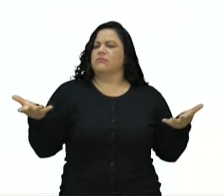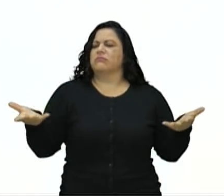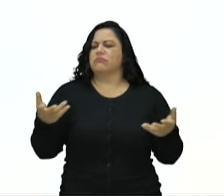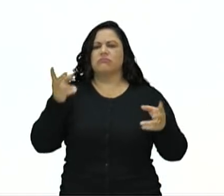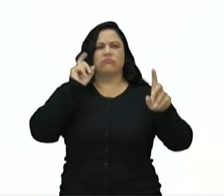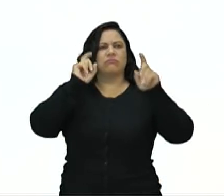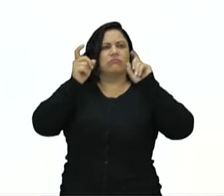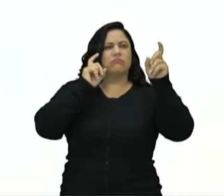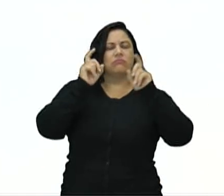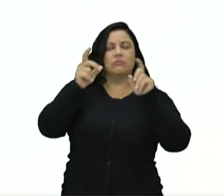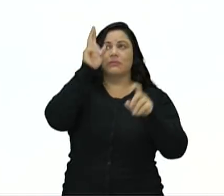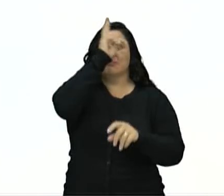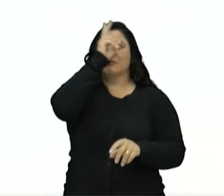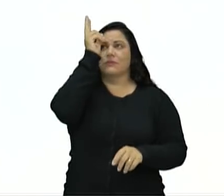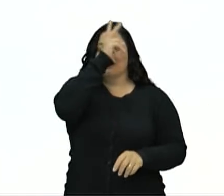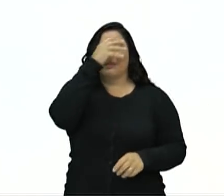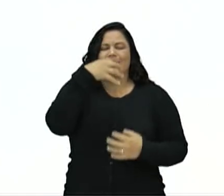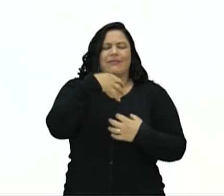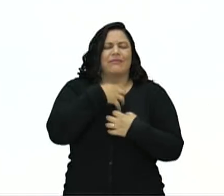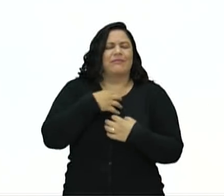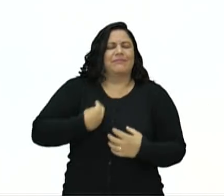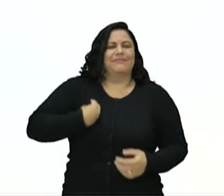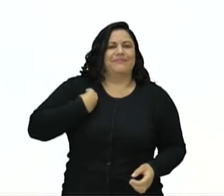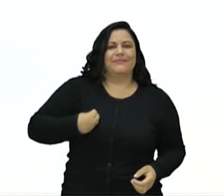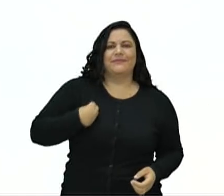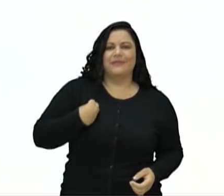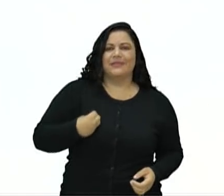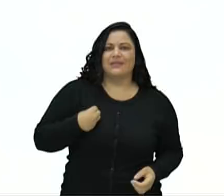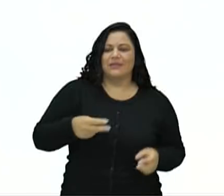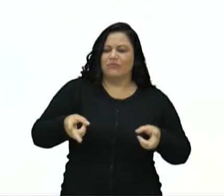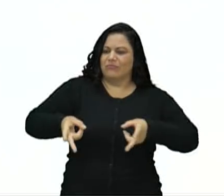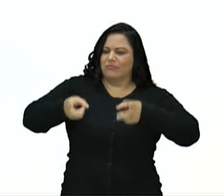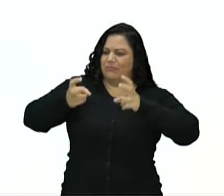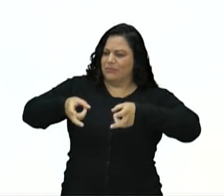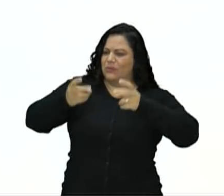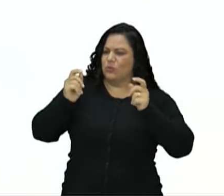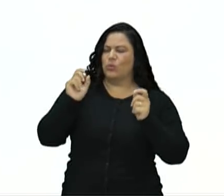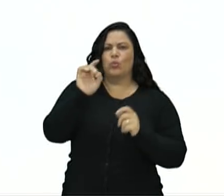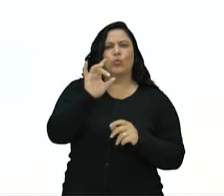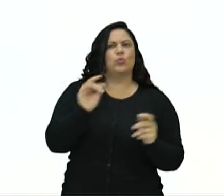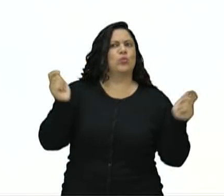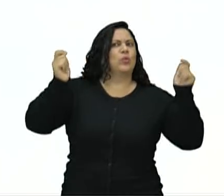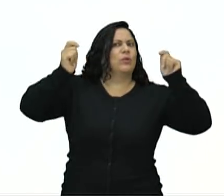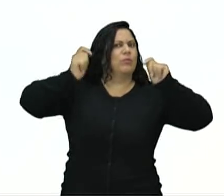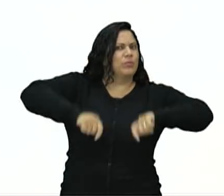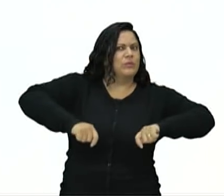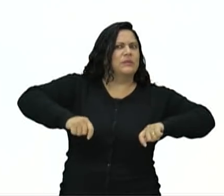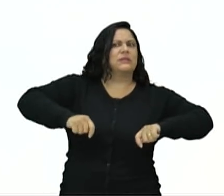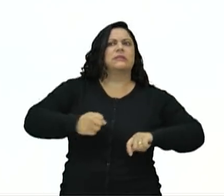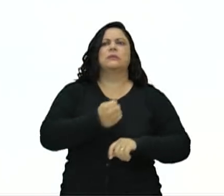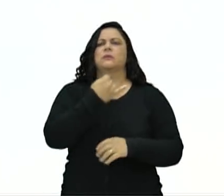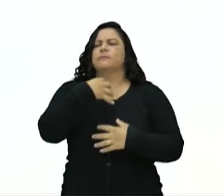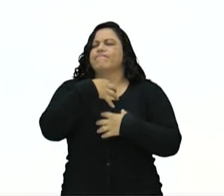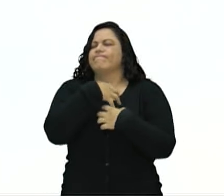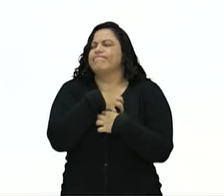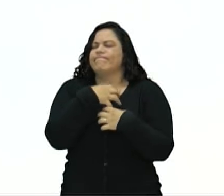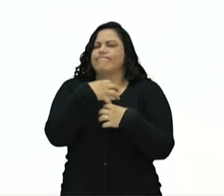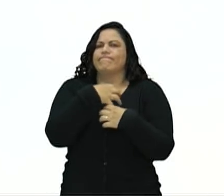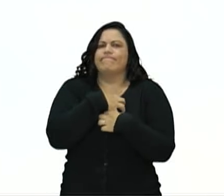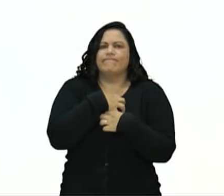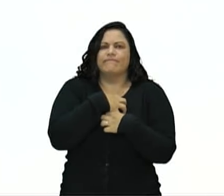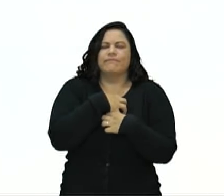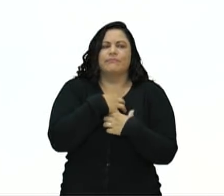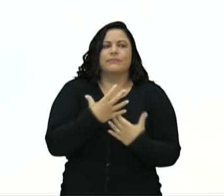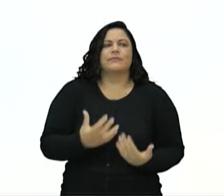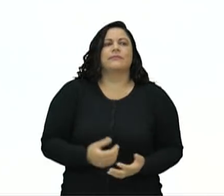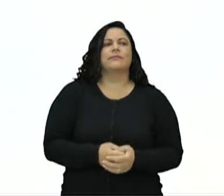está vivendo e sentindo. E esse olhar contemplativo só é possível quando se tem muita sensibilidade. Então,